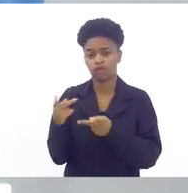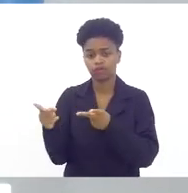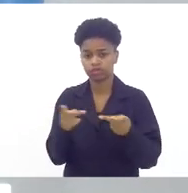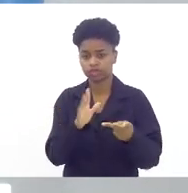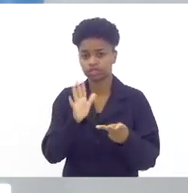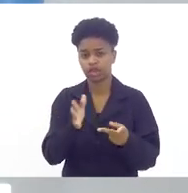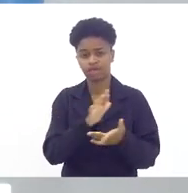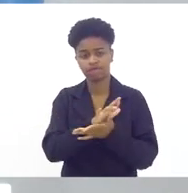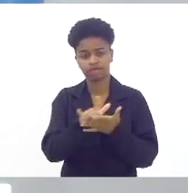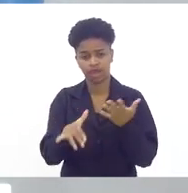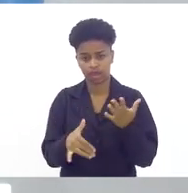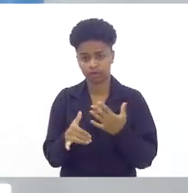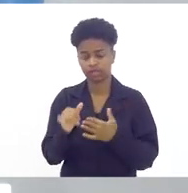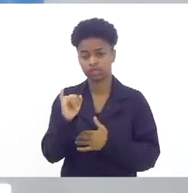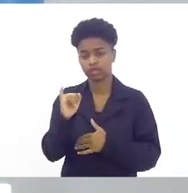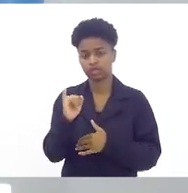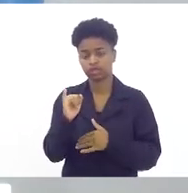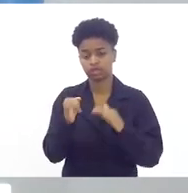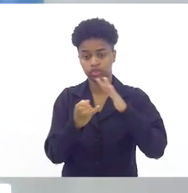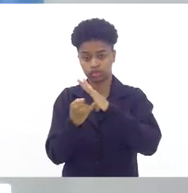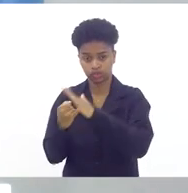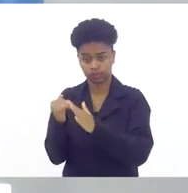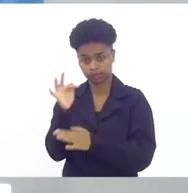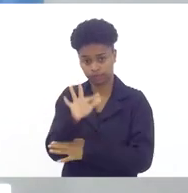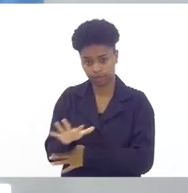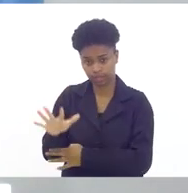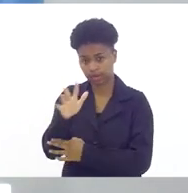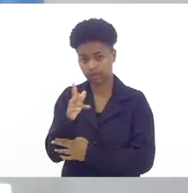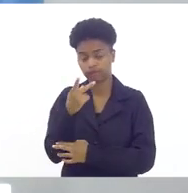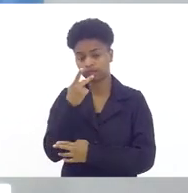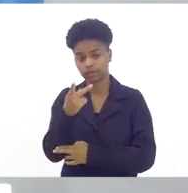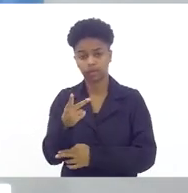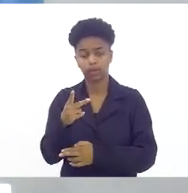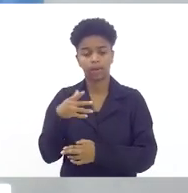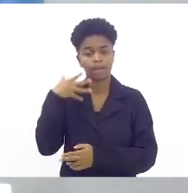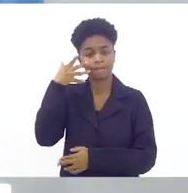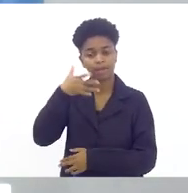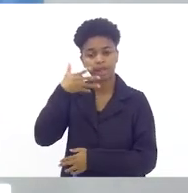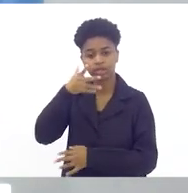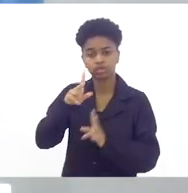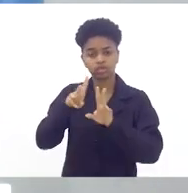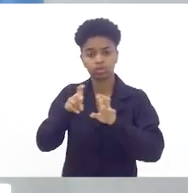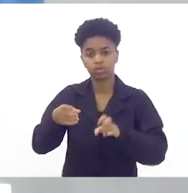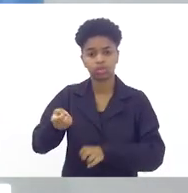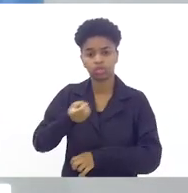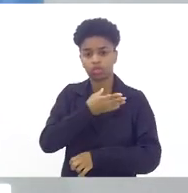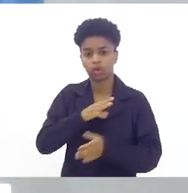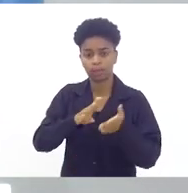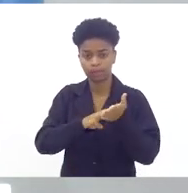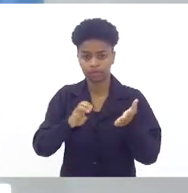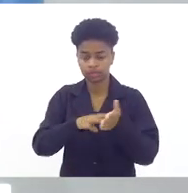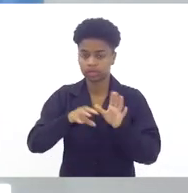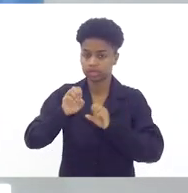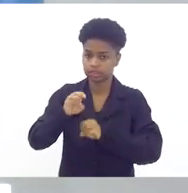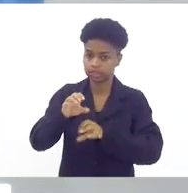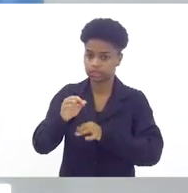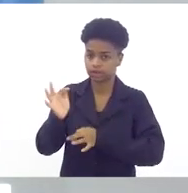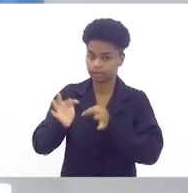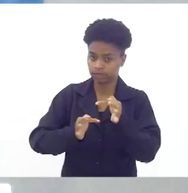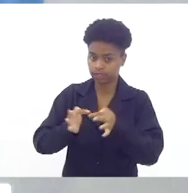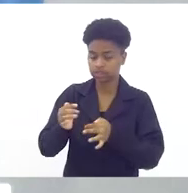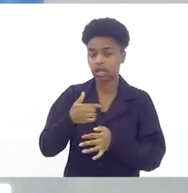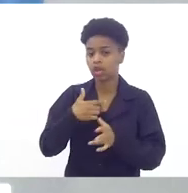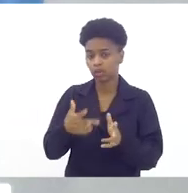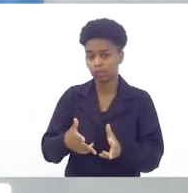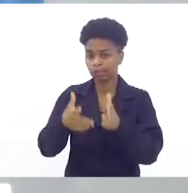estudos federais pelo Brasil dando palestra sobre novos metodologias no ensino de física e pude ver pude